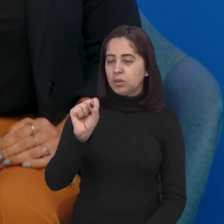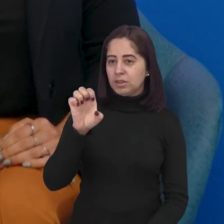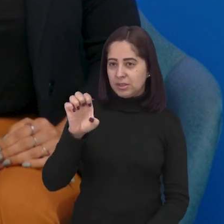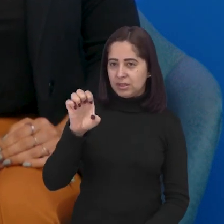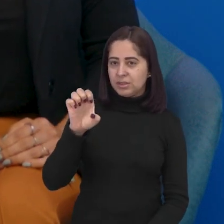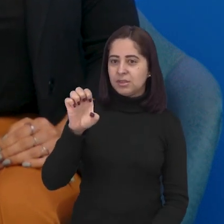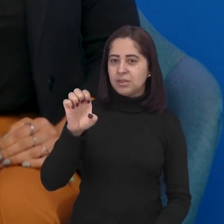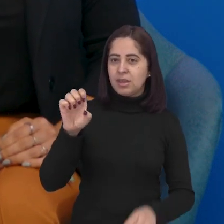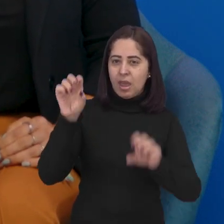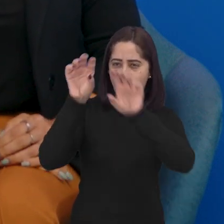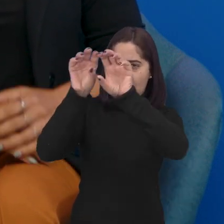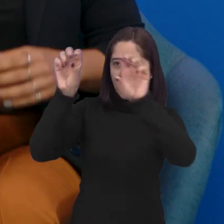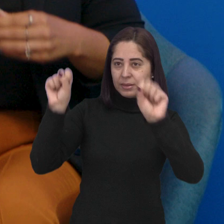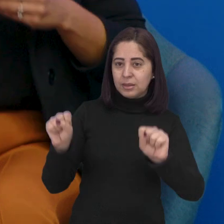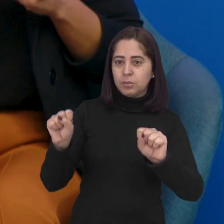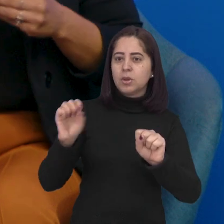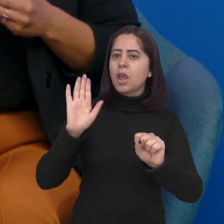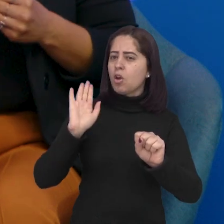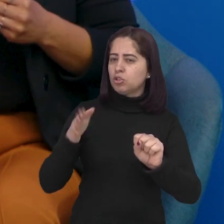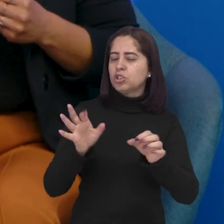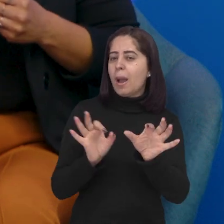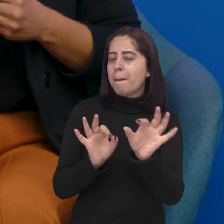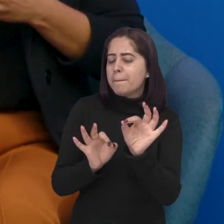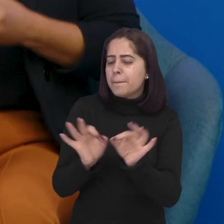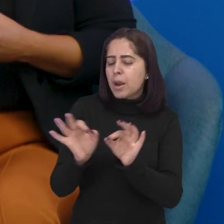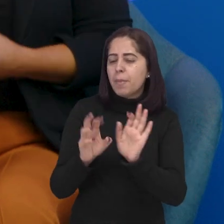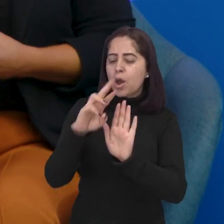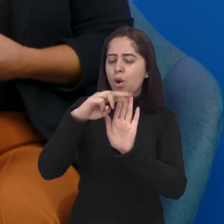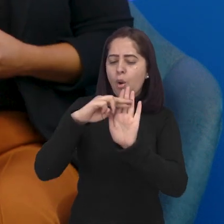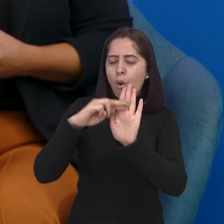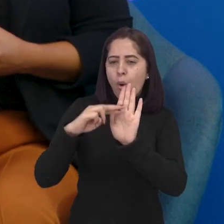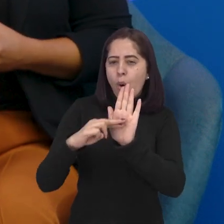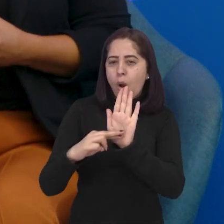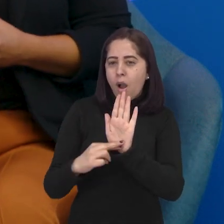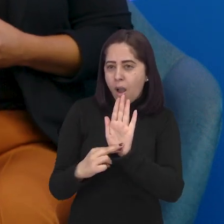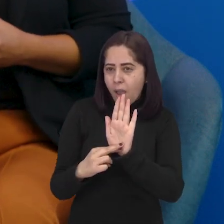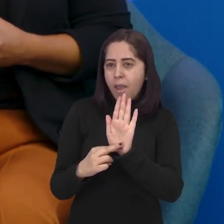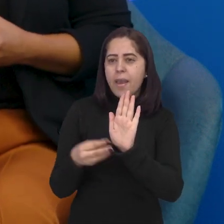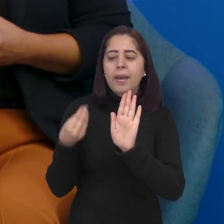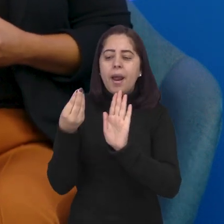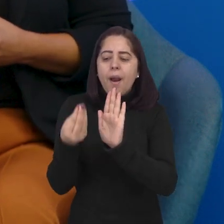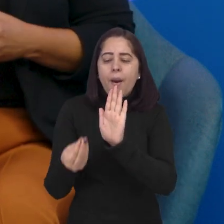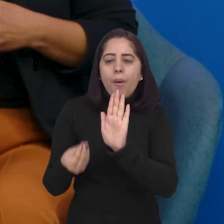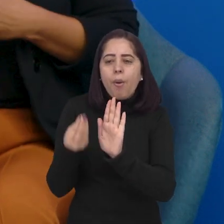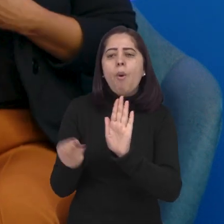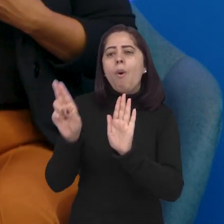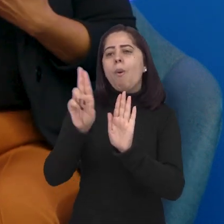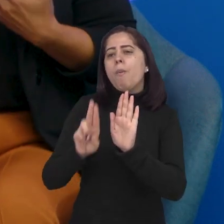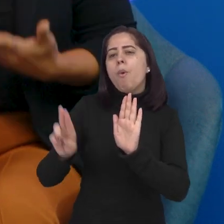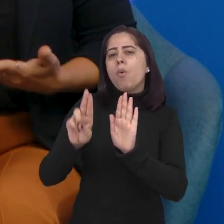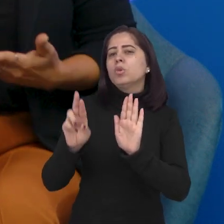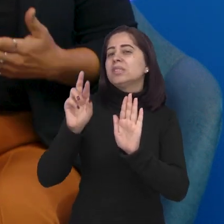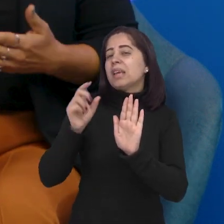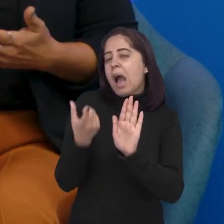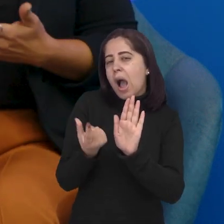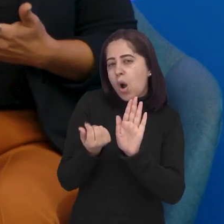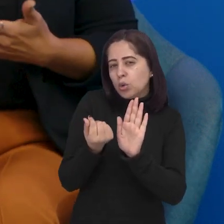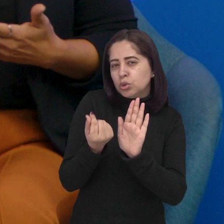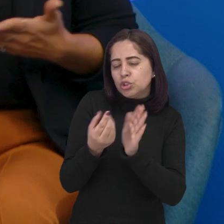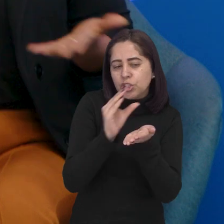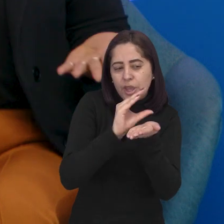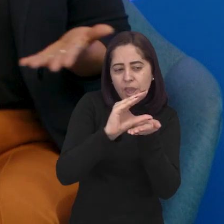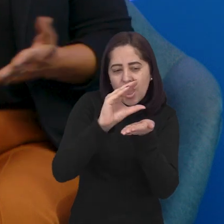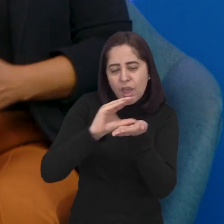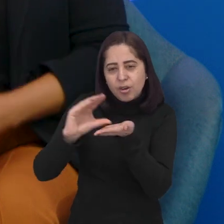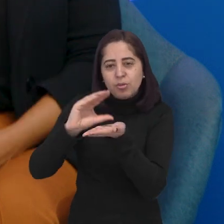Superior Eleitoral, estabelece as diretrizes para o Fundo Especial de Financiamento de Campanha, que contém as regras para